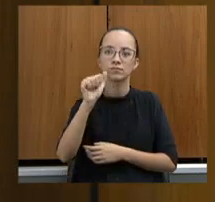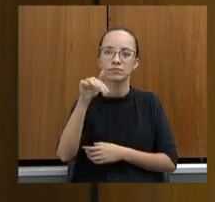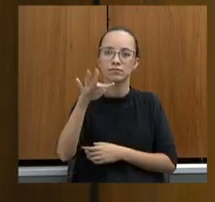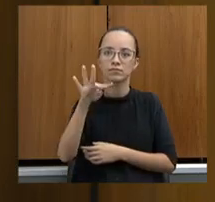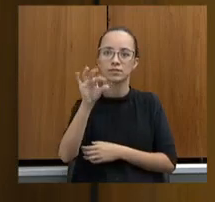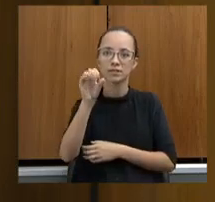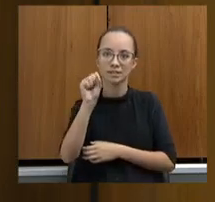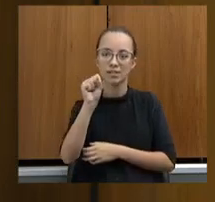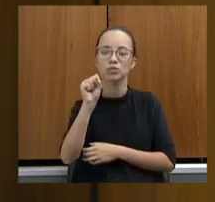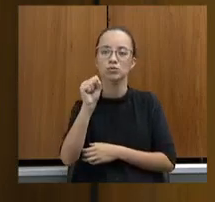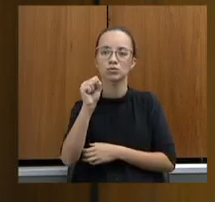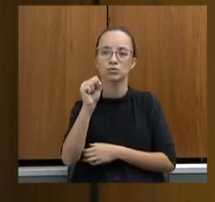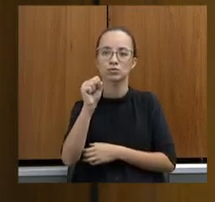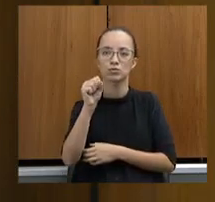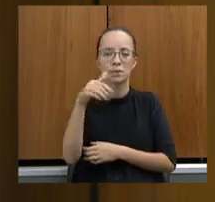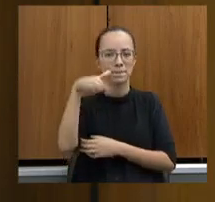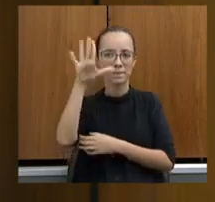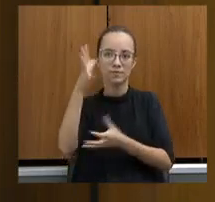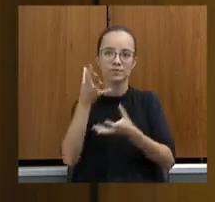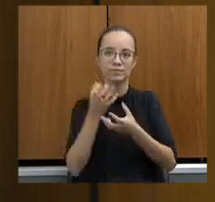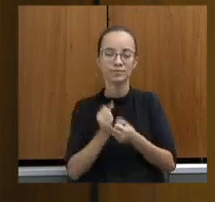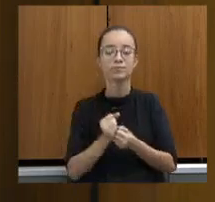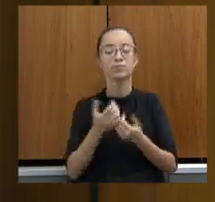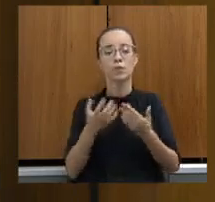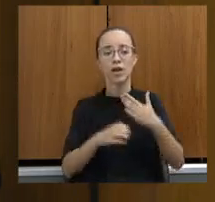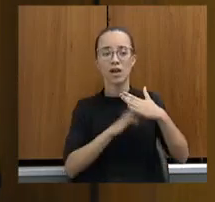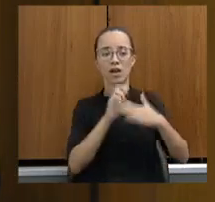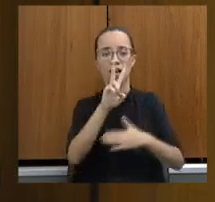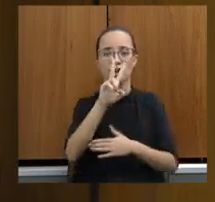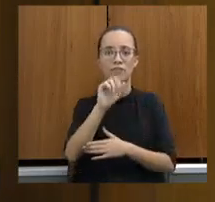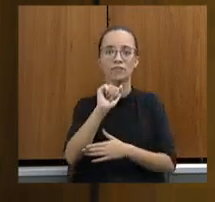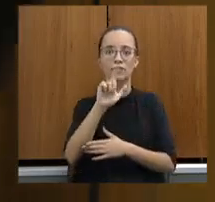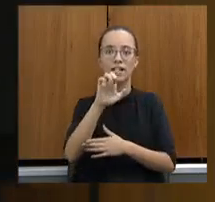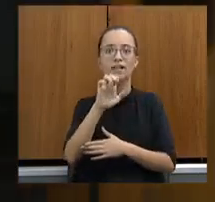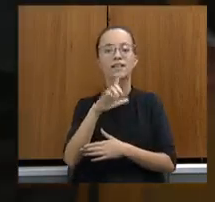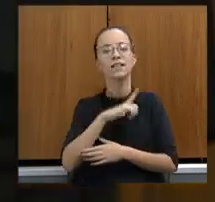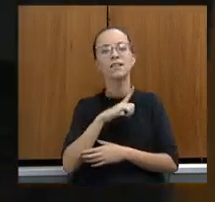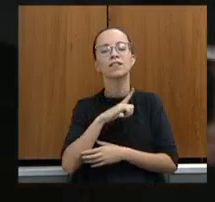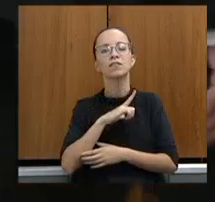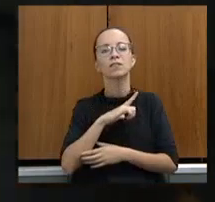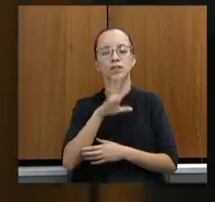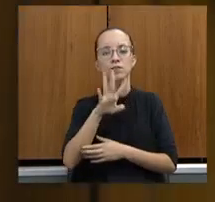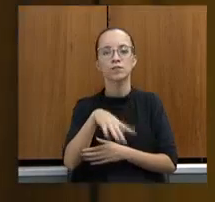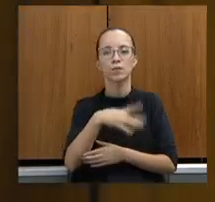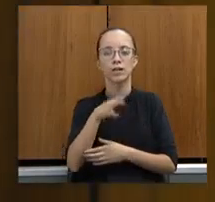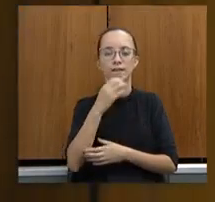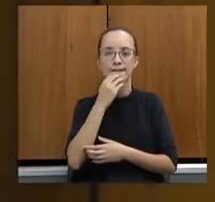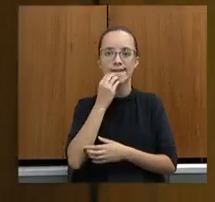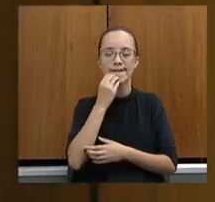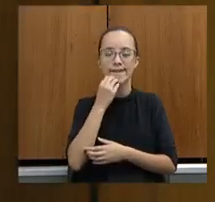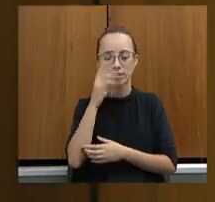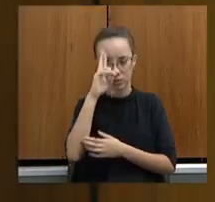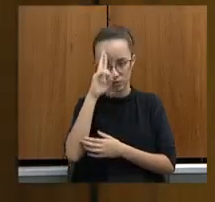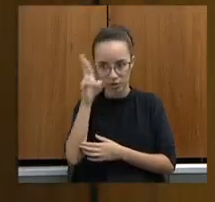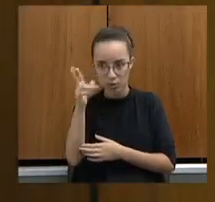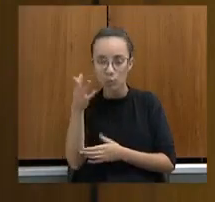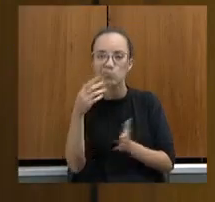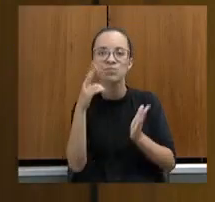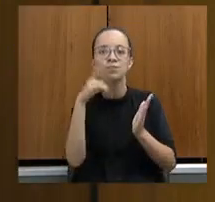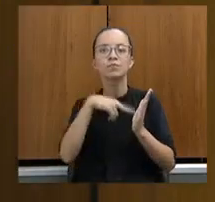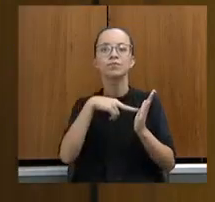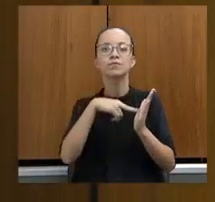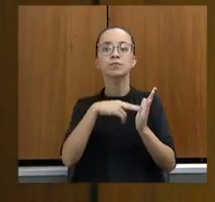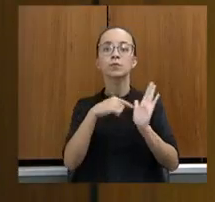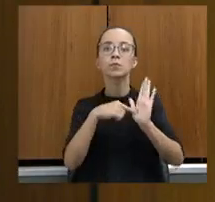recebeu muito mais da Vale tem um quadro secretário depois queria que o senhor visse esse